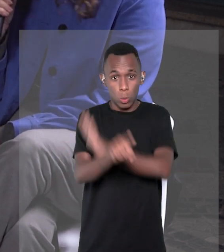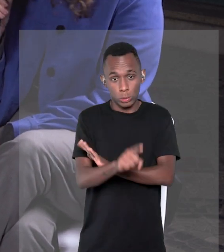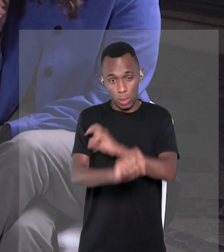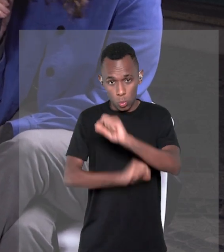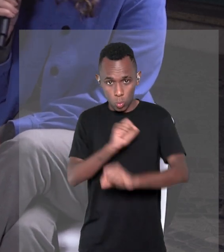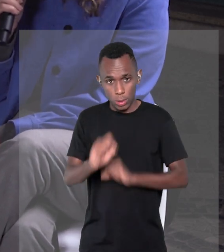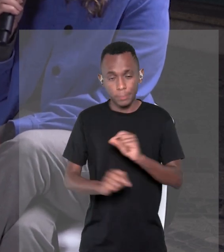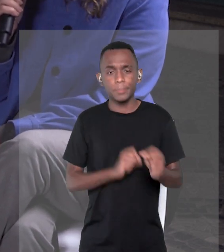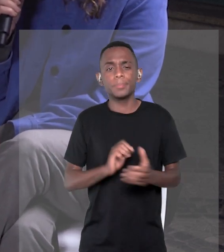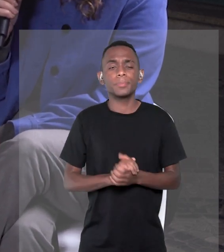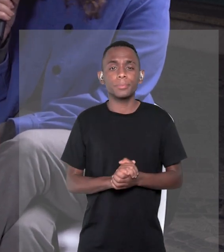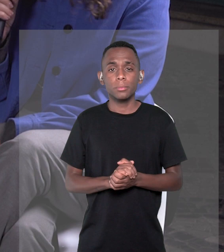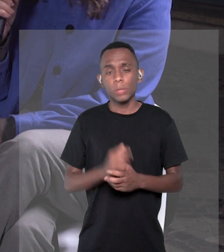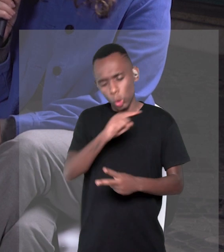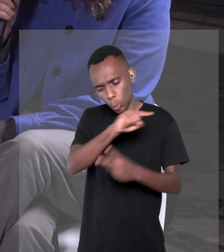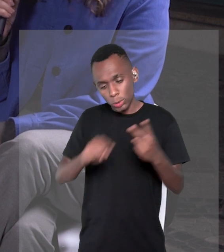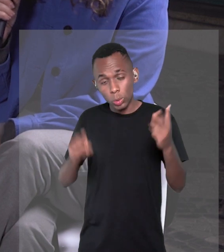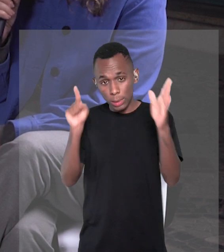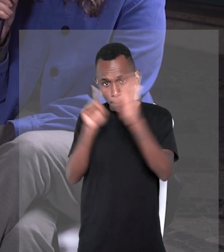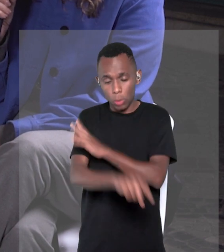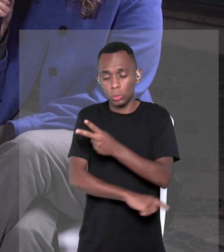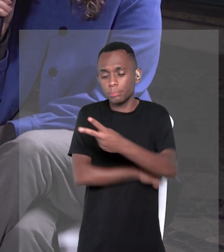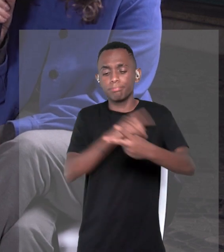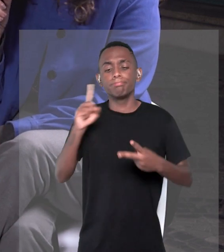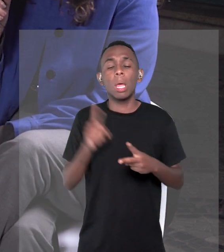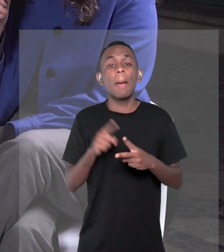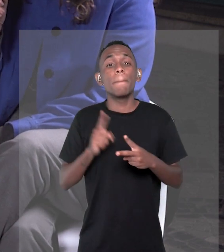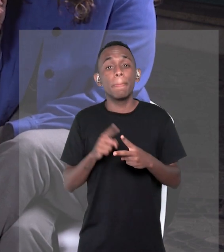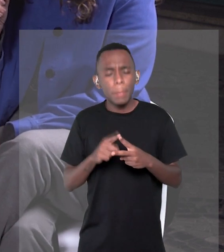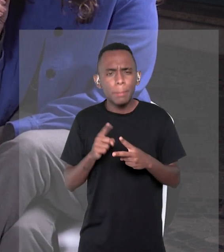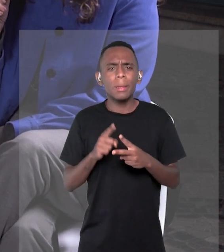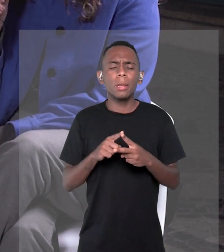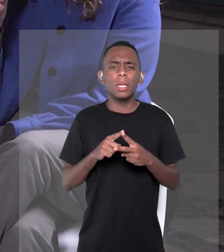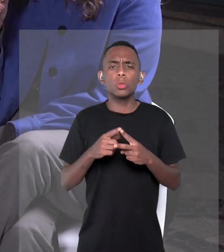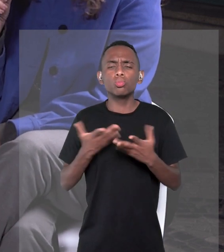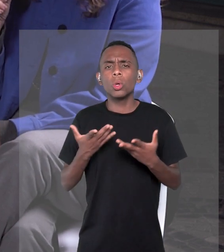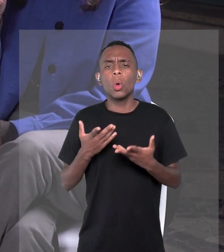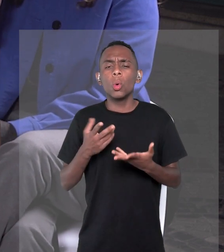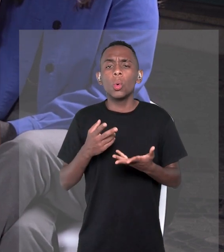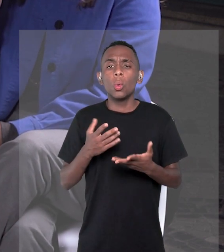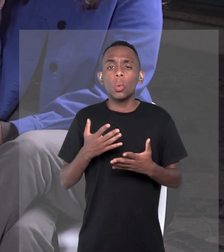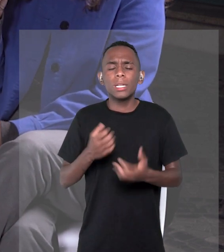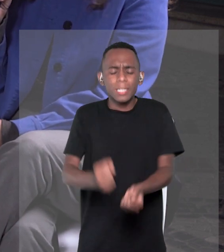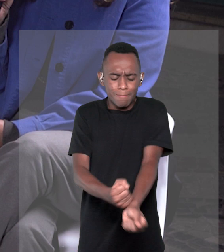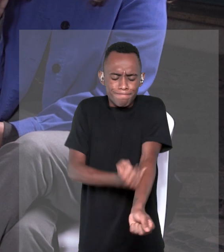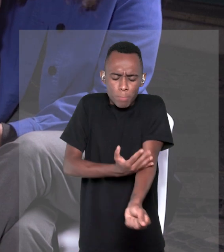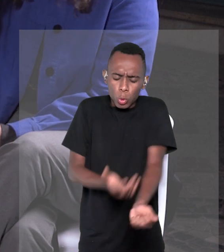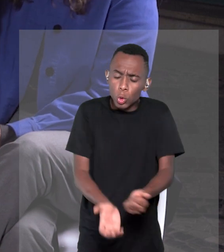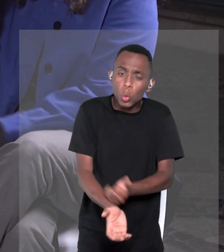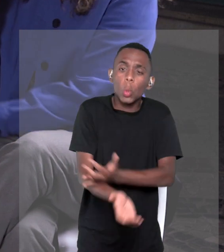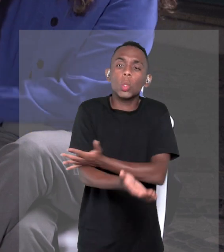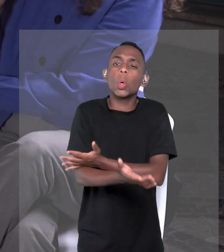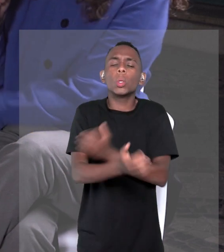perguntar, queria te perguntar duas coisas. Uma, o que te surpreendeu, o que te